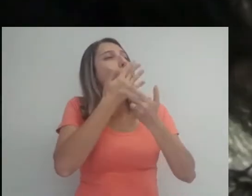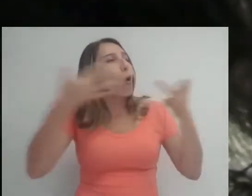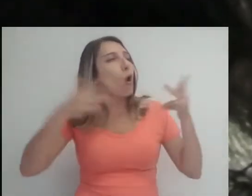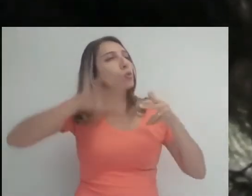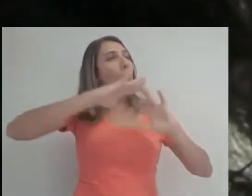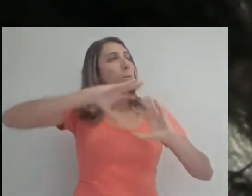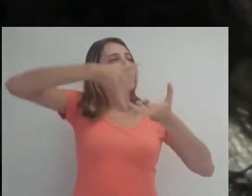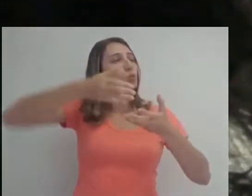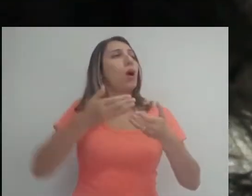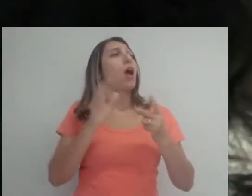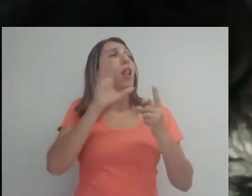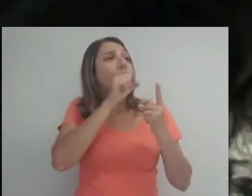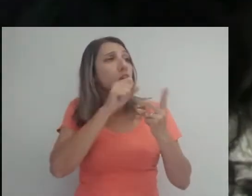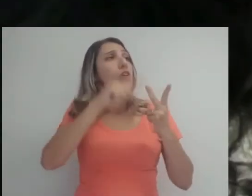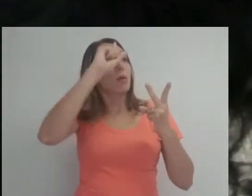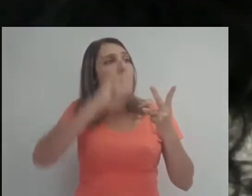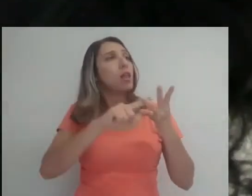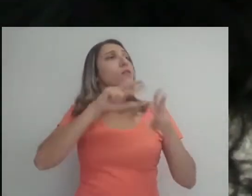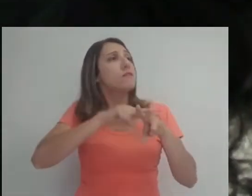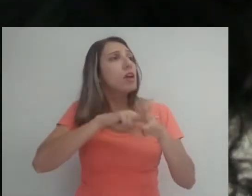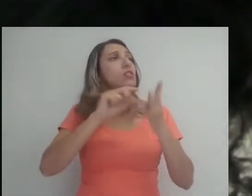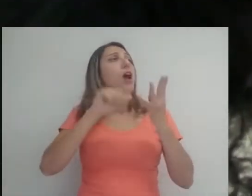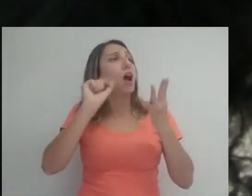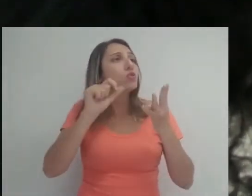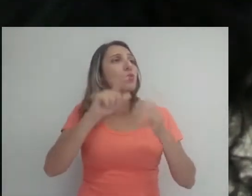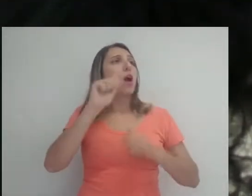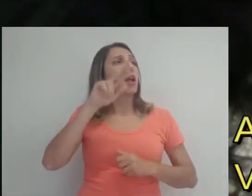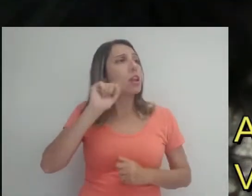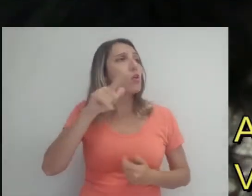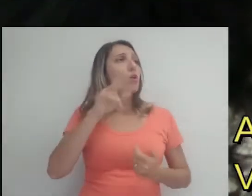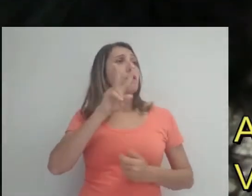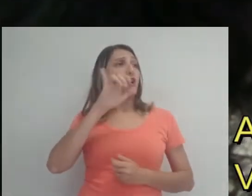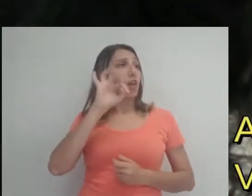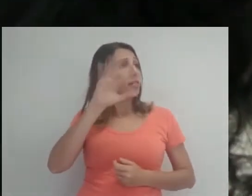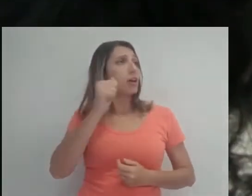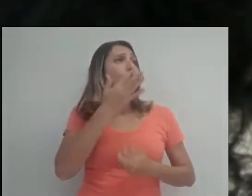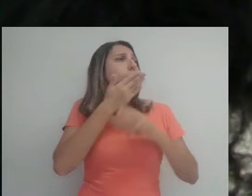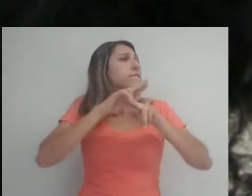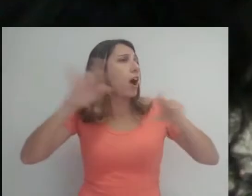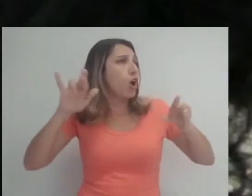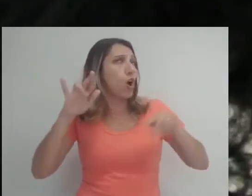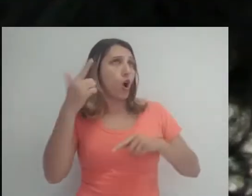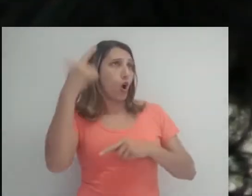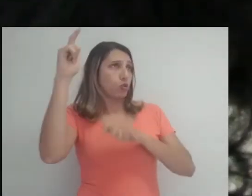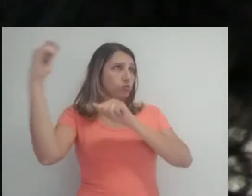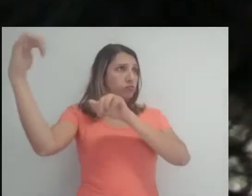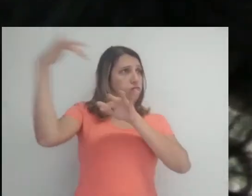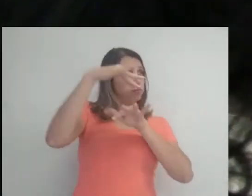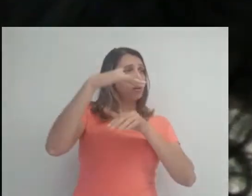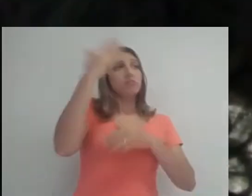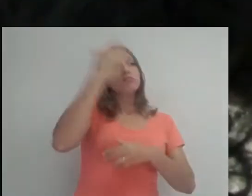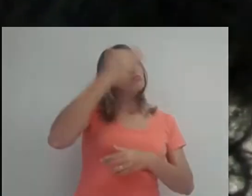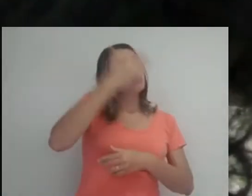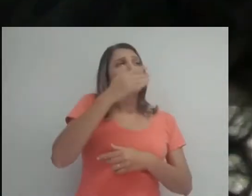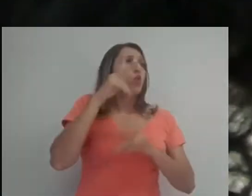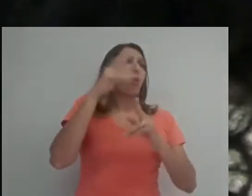têm a função de colorir o mundo, nas cores vermelho, laranja, amarelo, verde, azul, anil, violeta. Já